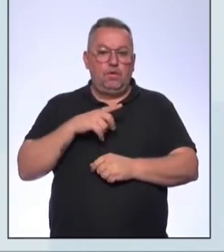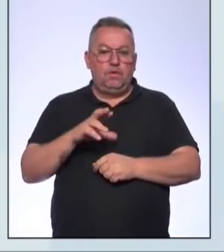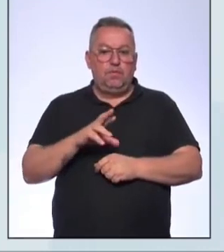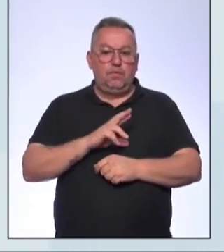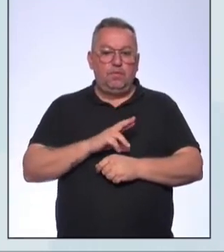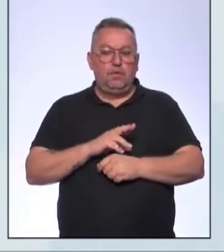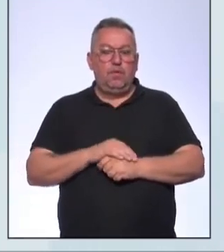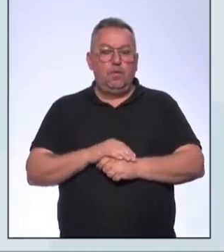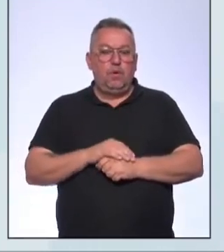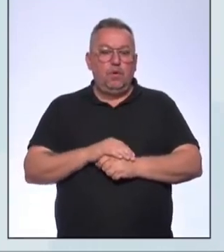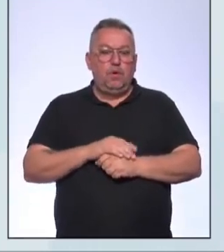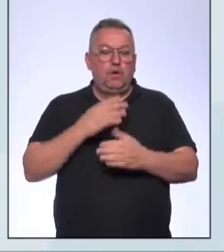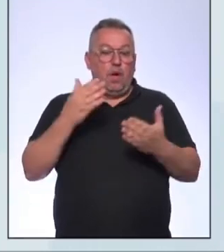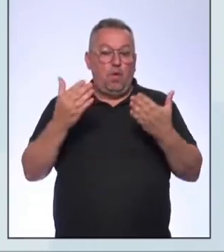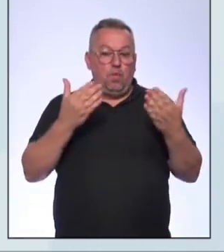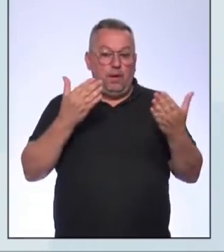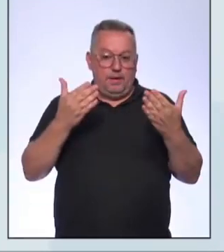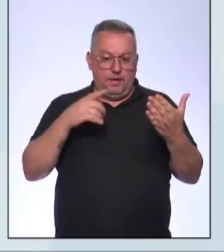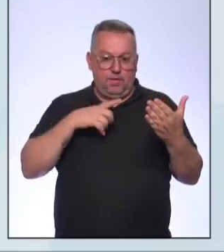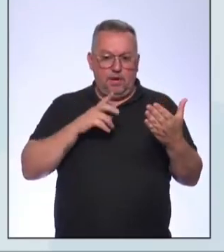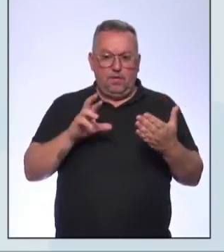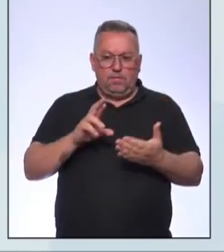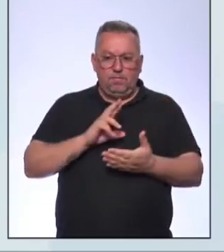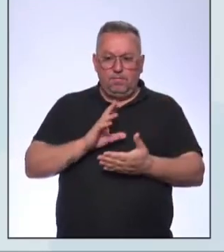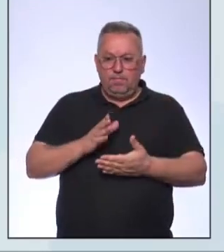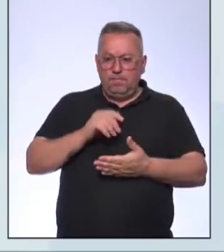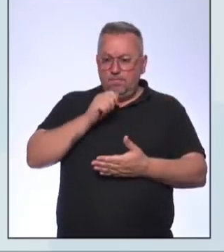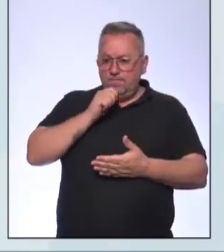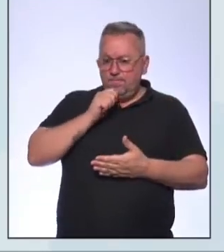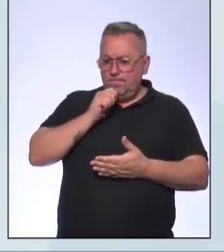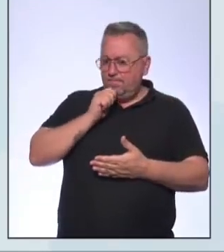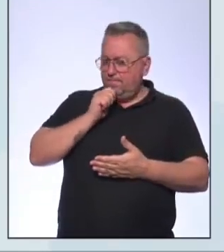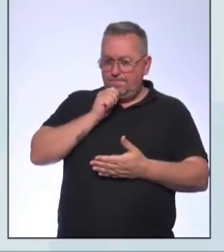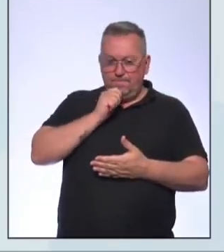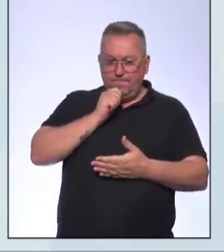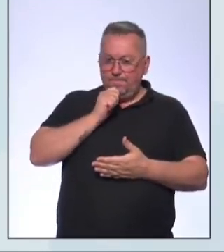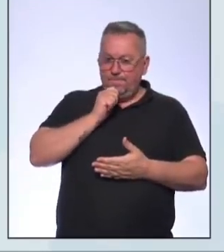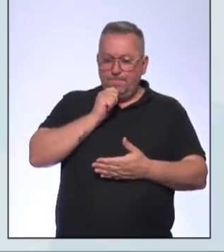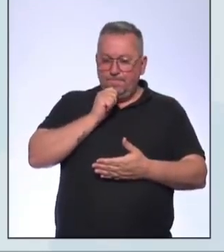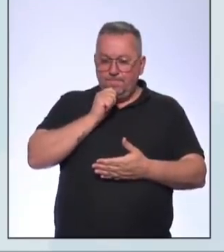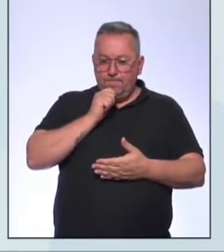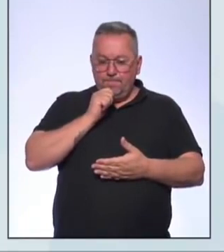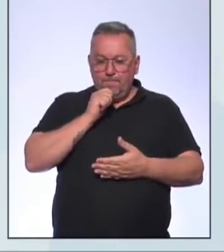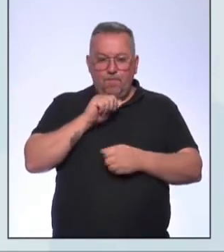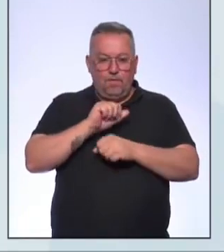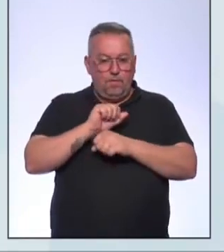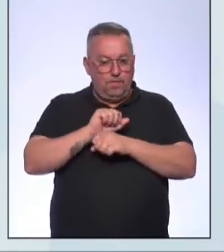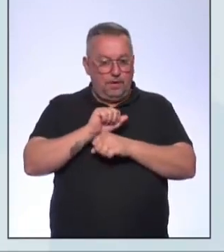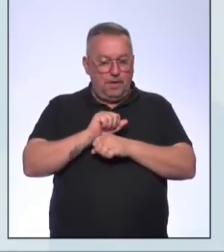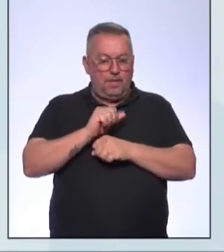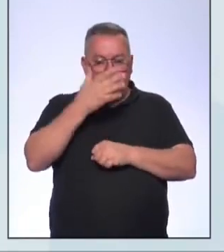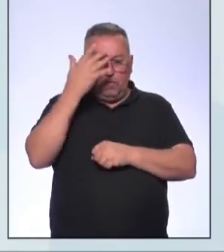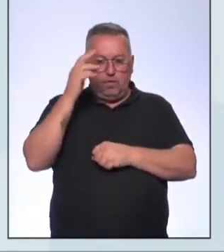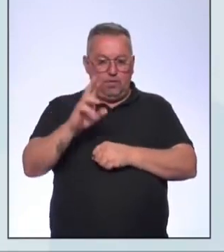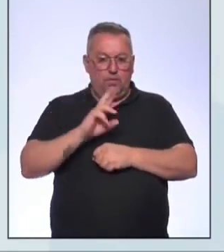Palavra que dá ideia de comparação? Ainda not yet. Então vamos dar uns 30 segundos aí até alguém responder.